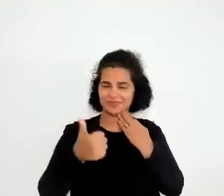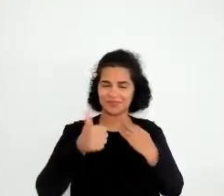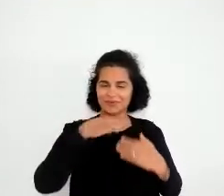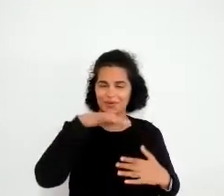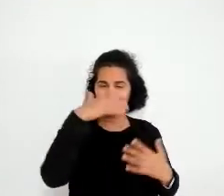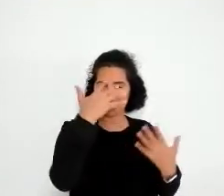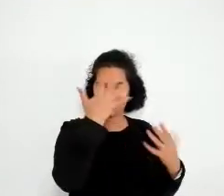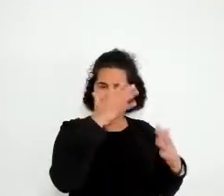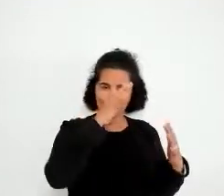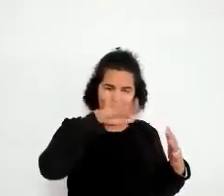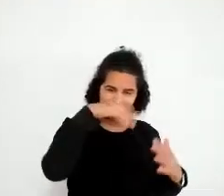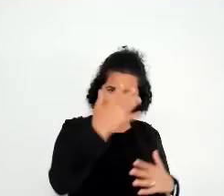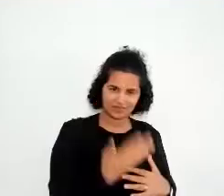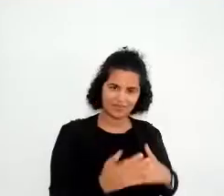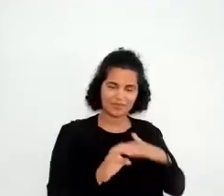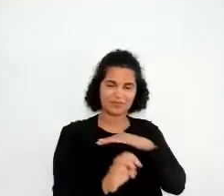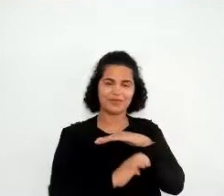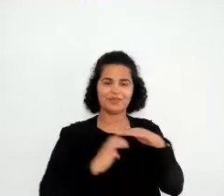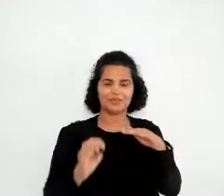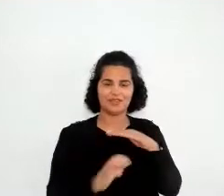empresário Arnaldo Gaspar.